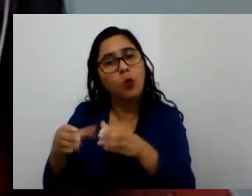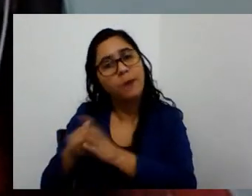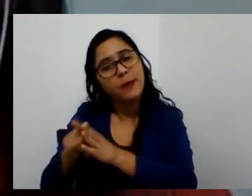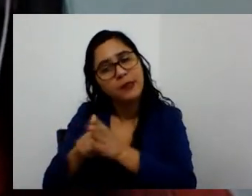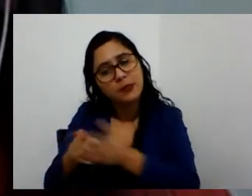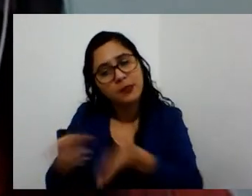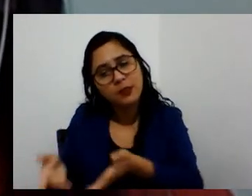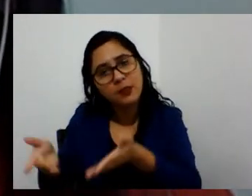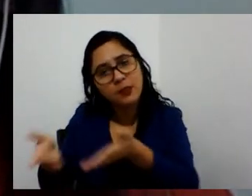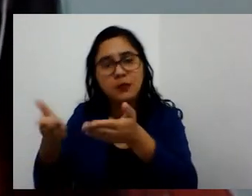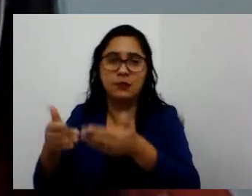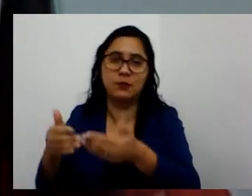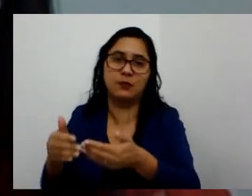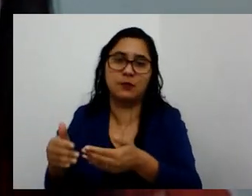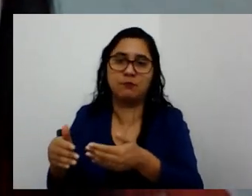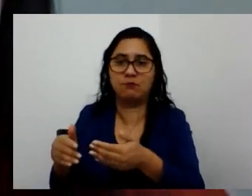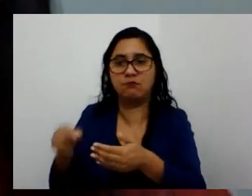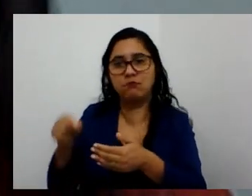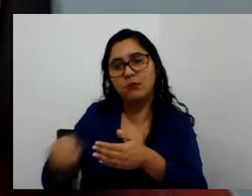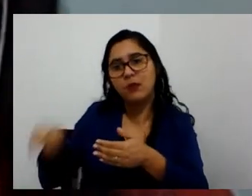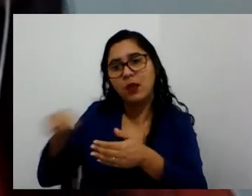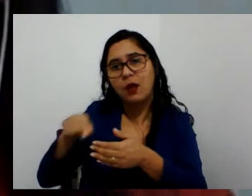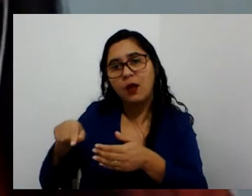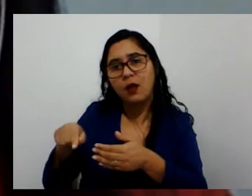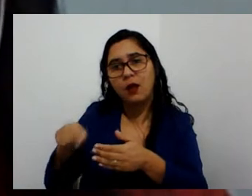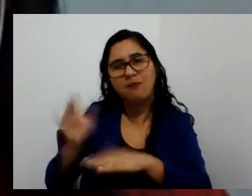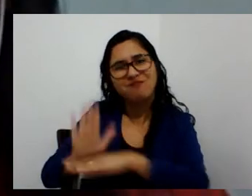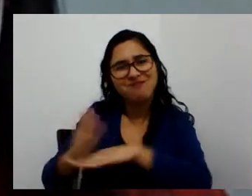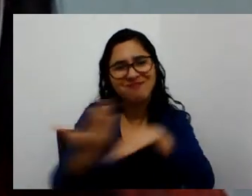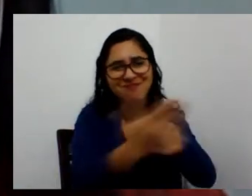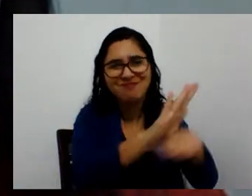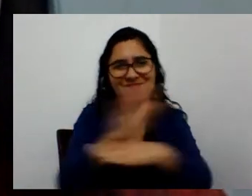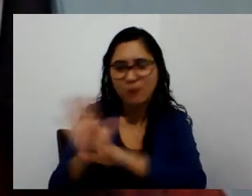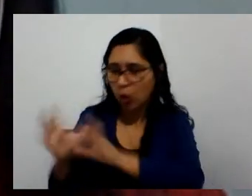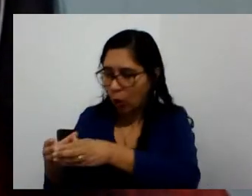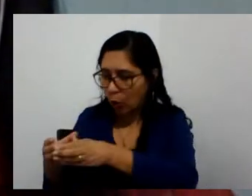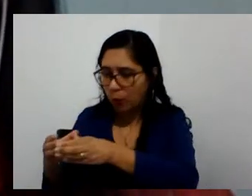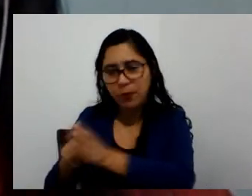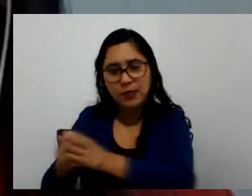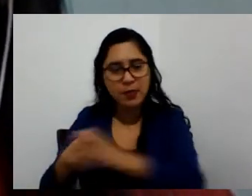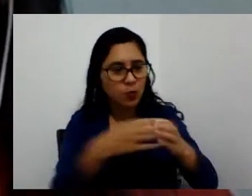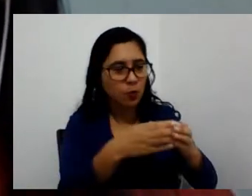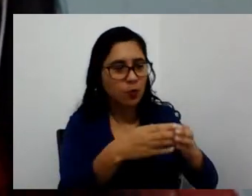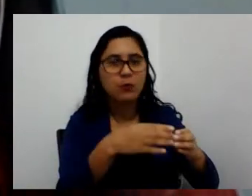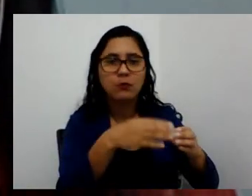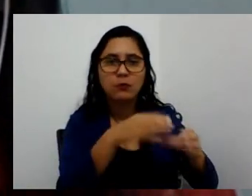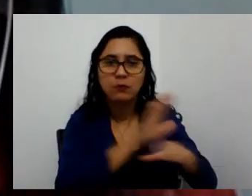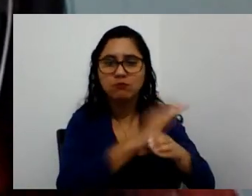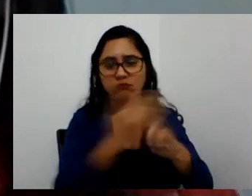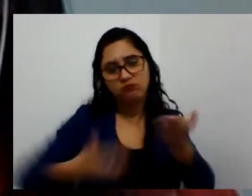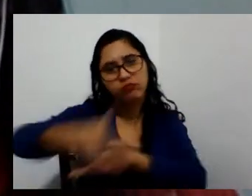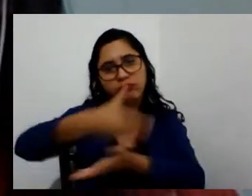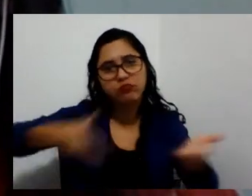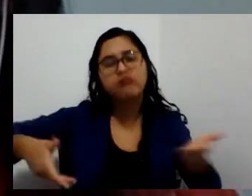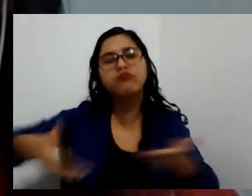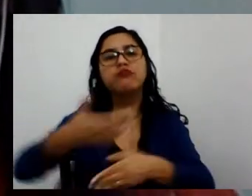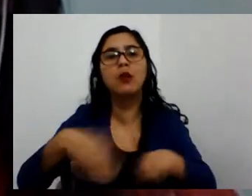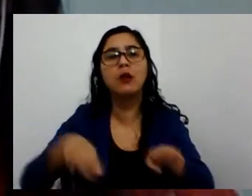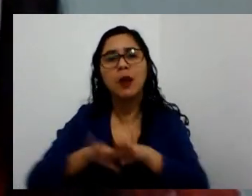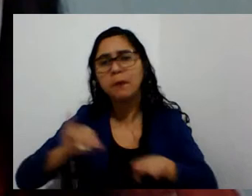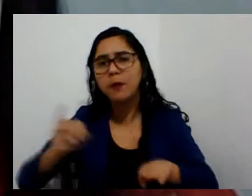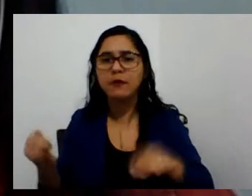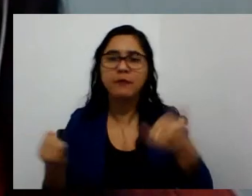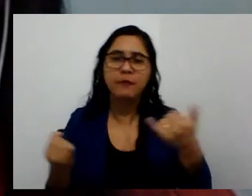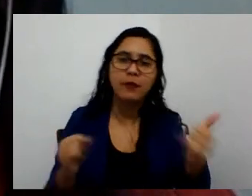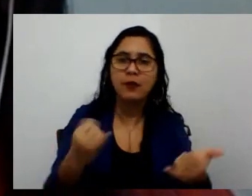de forma mais de cooperação, né? Vários grupos fazendo esse aporte. E aproveitar todas as chamadas